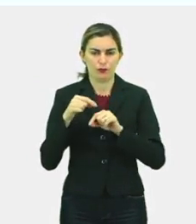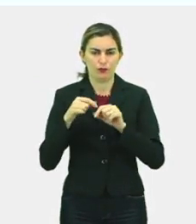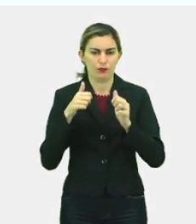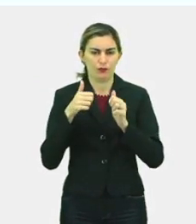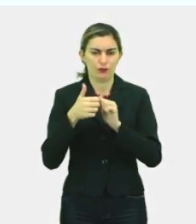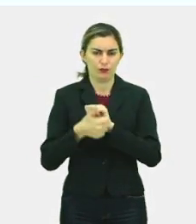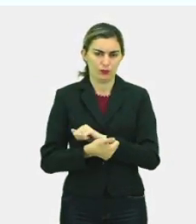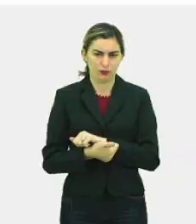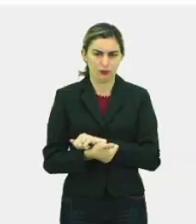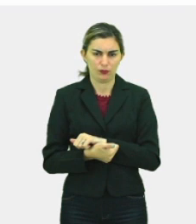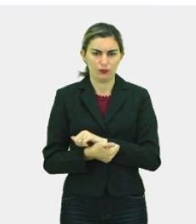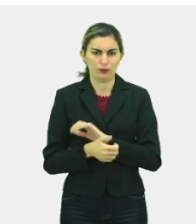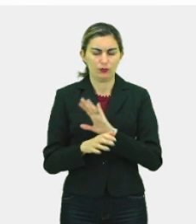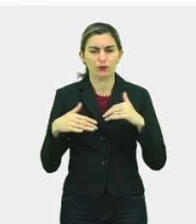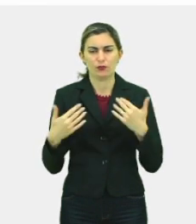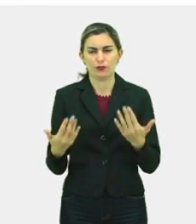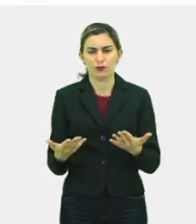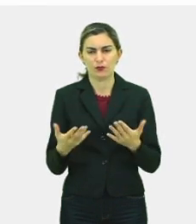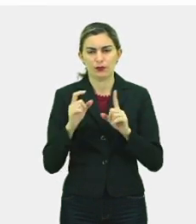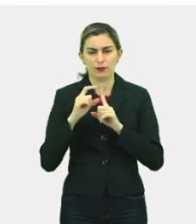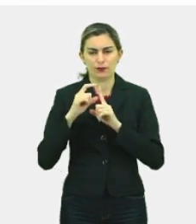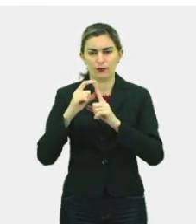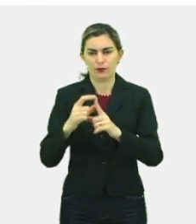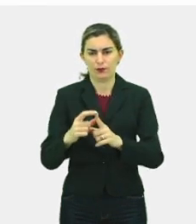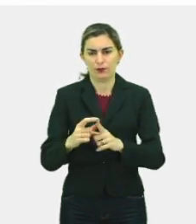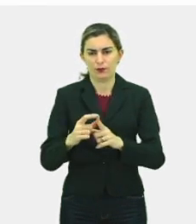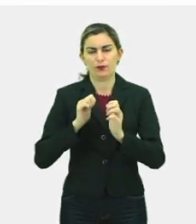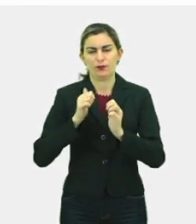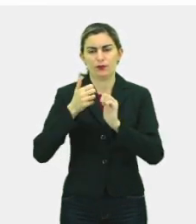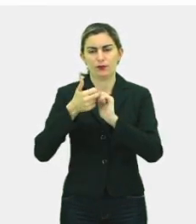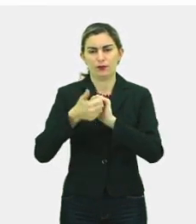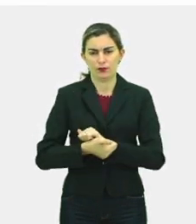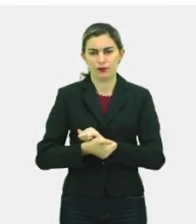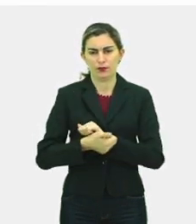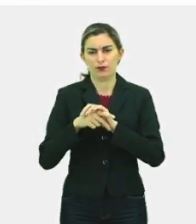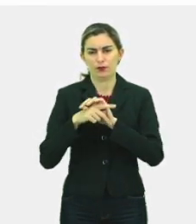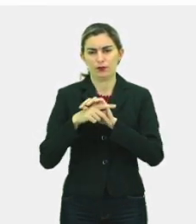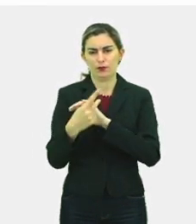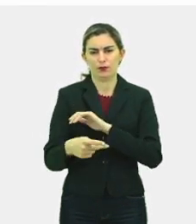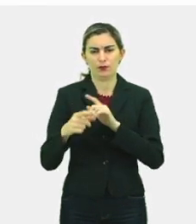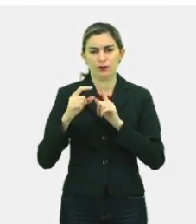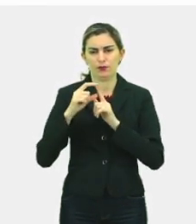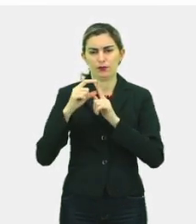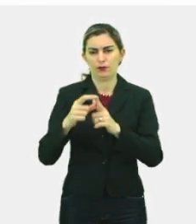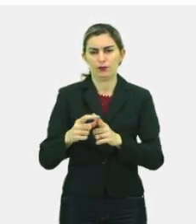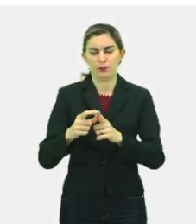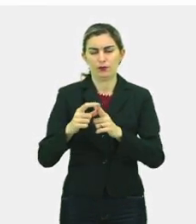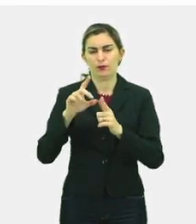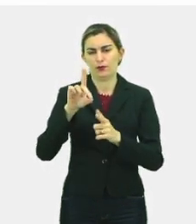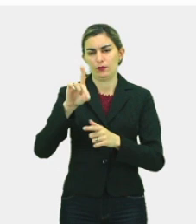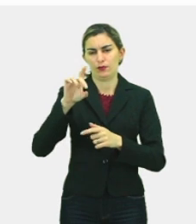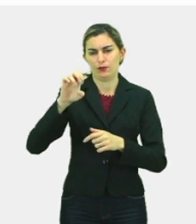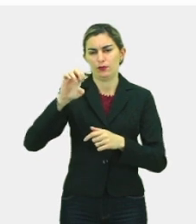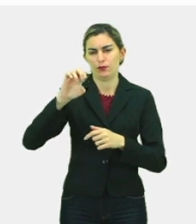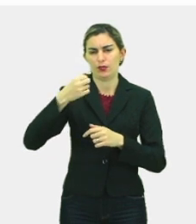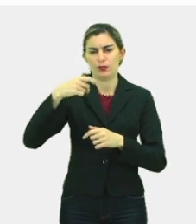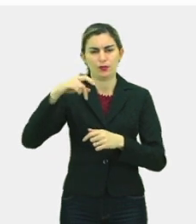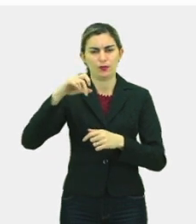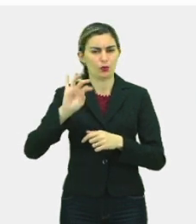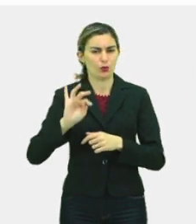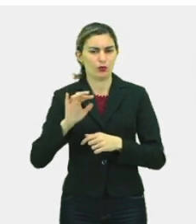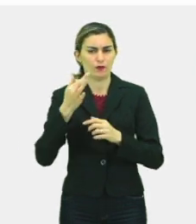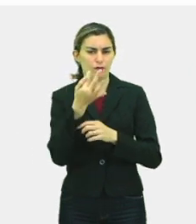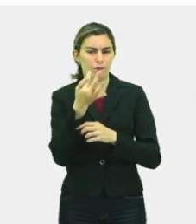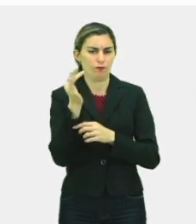o esporte, né? Então, a palavra esporte tem suas raízes na palavra desporto, de origem francesa,